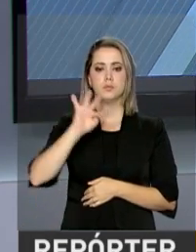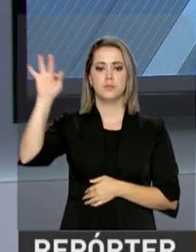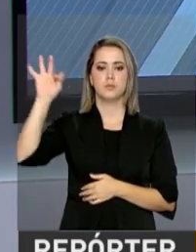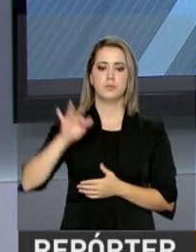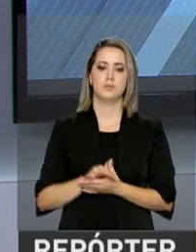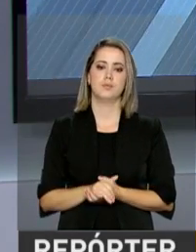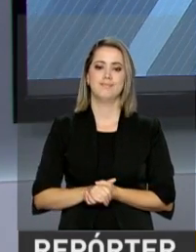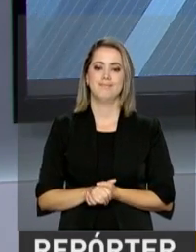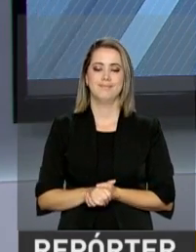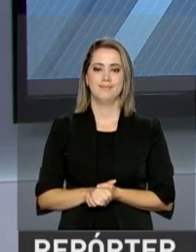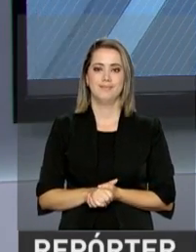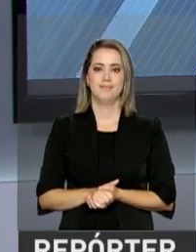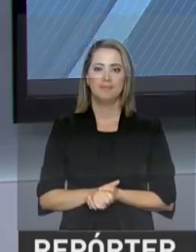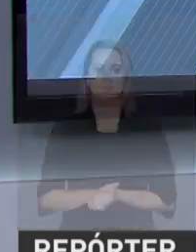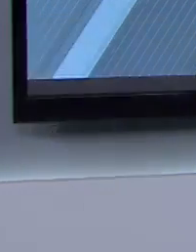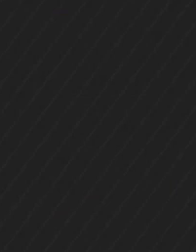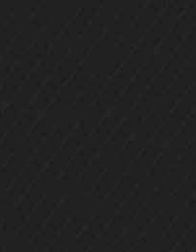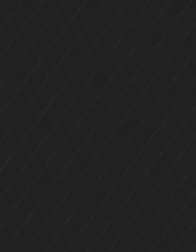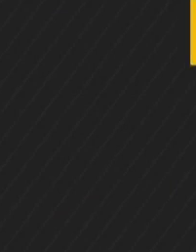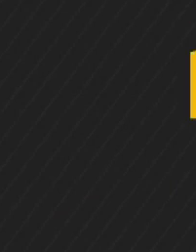TV do Governo Federal